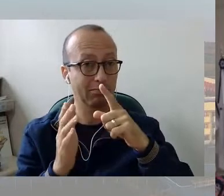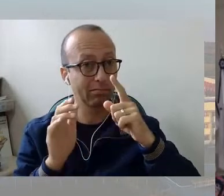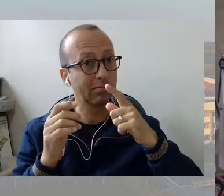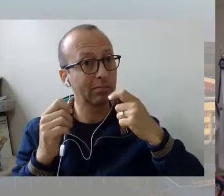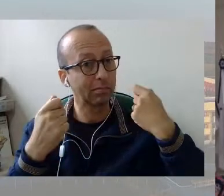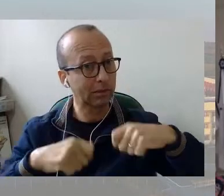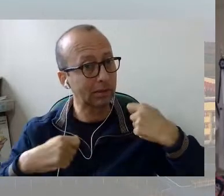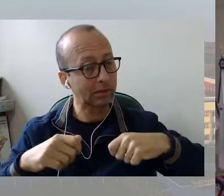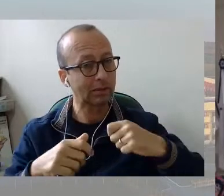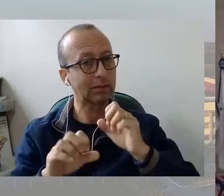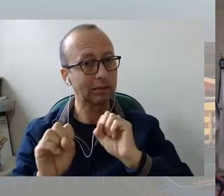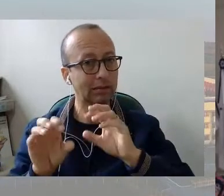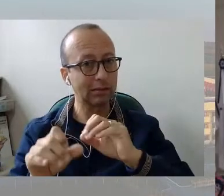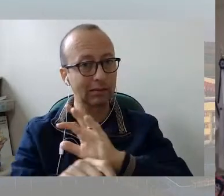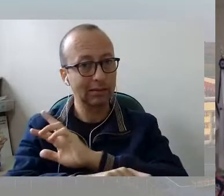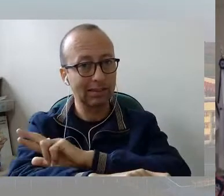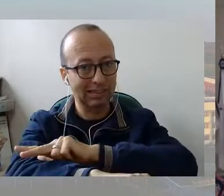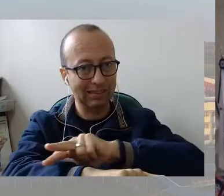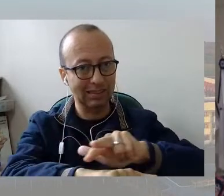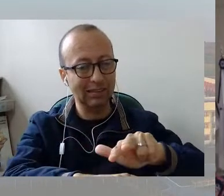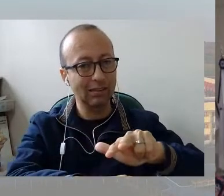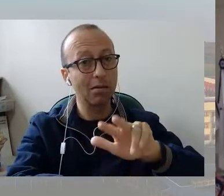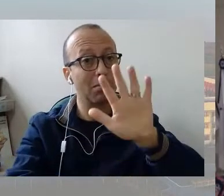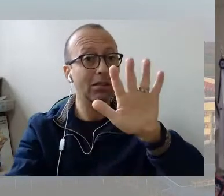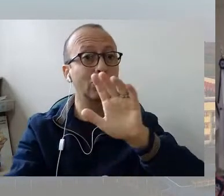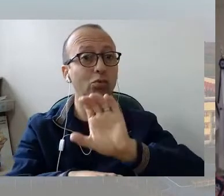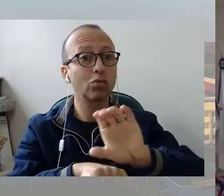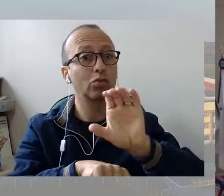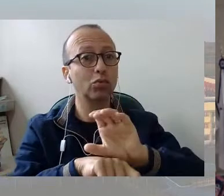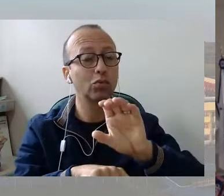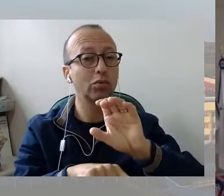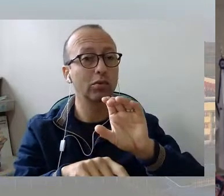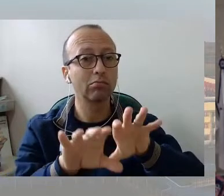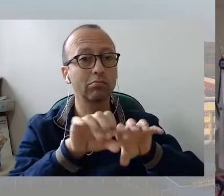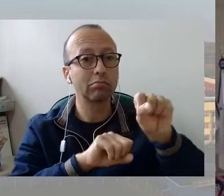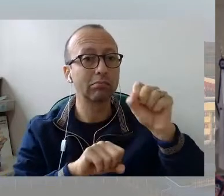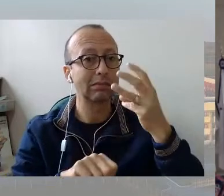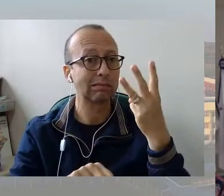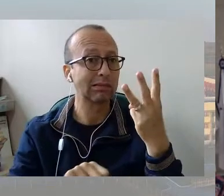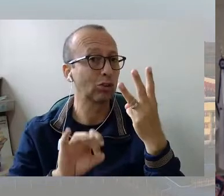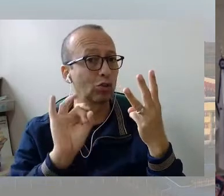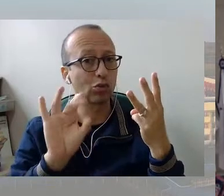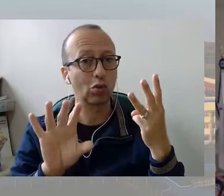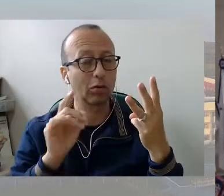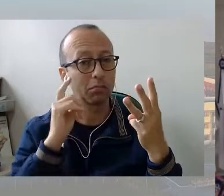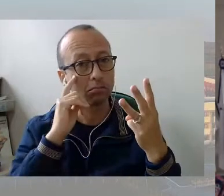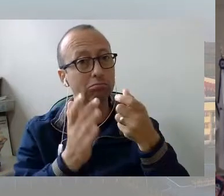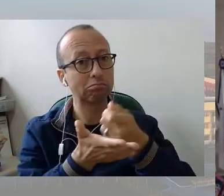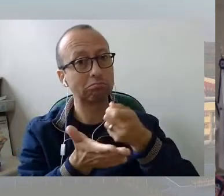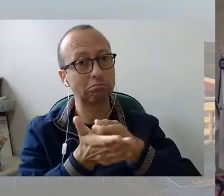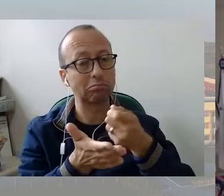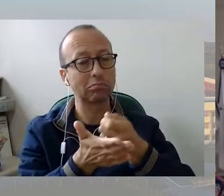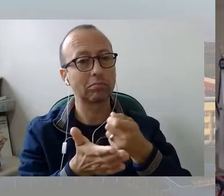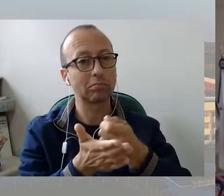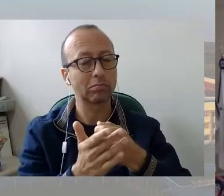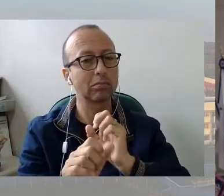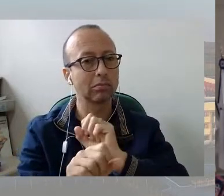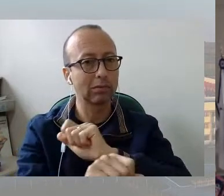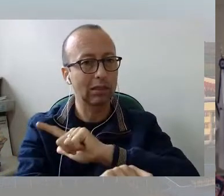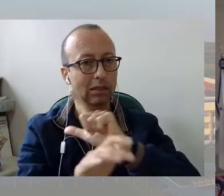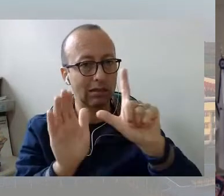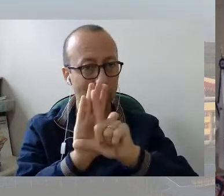e apenas 3 dos nossos cursos de graduação implementam nos seus currículos de forma obrigatória, outros cursos